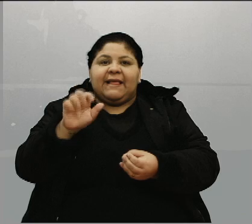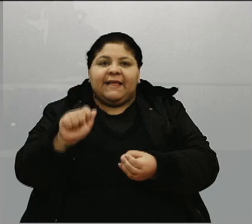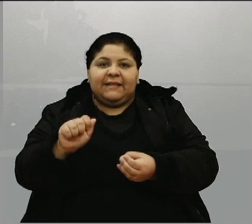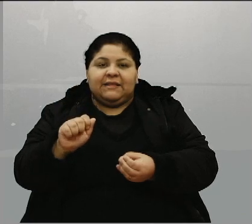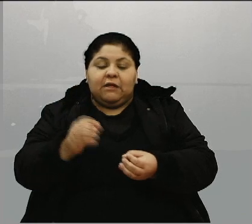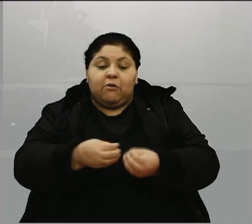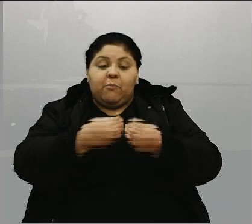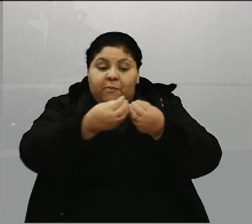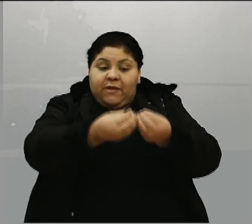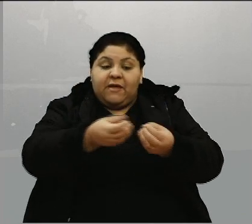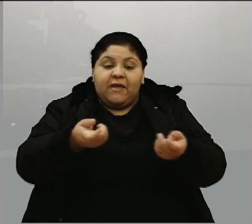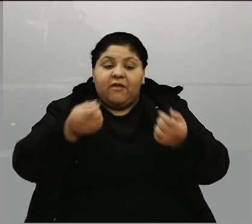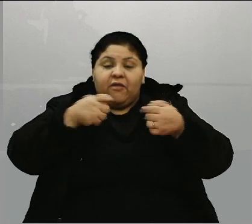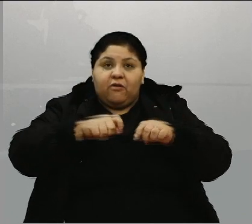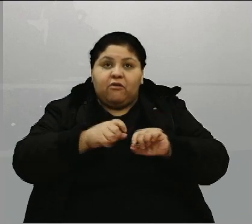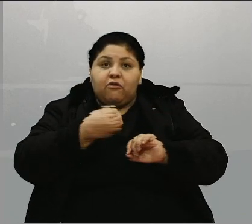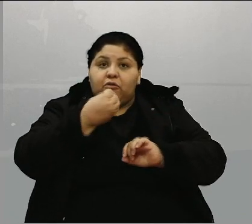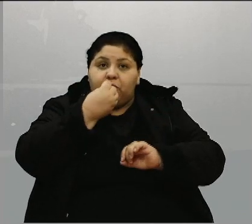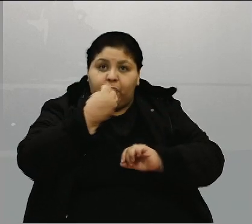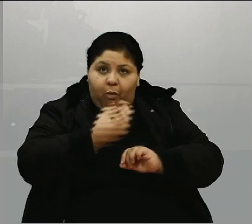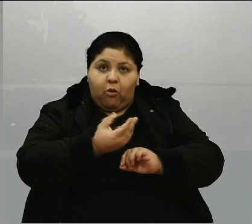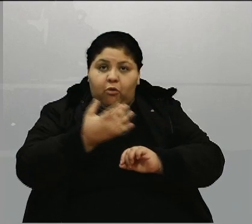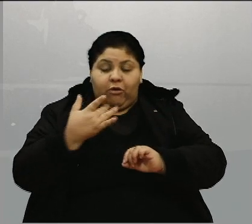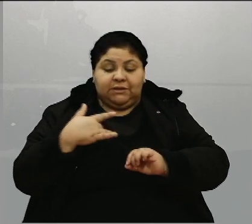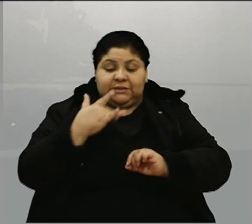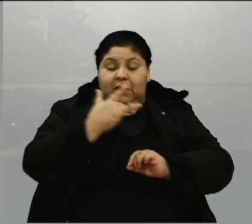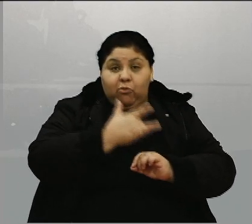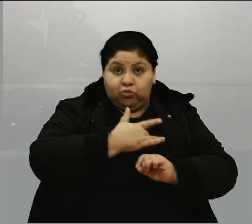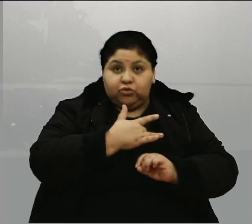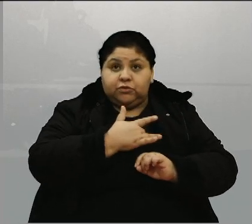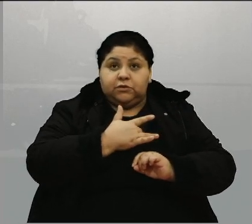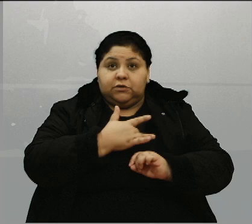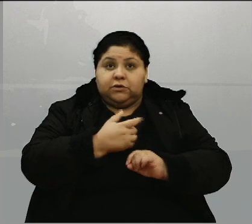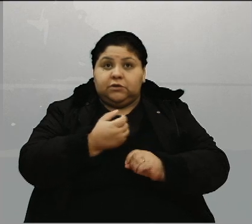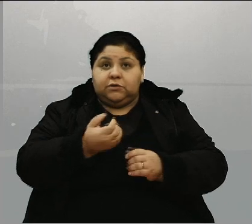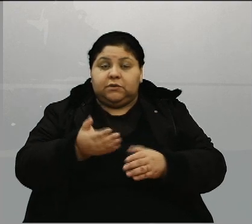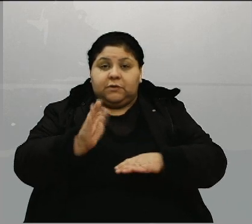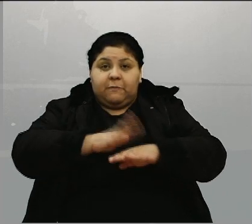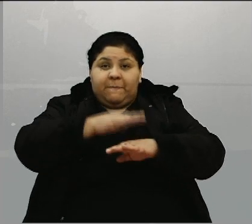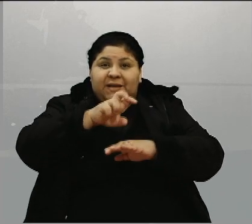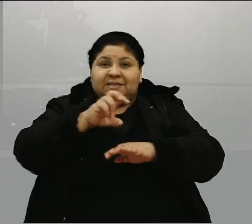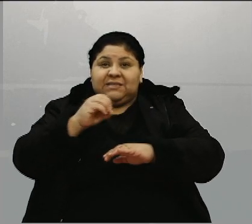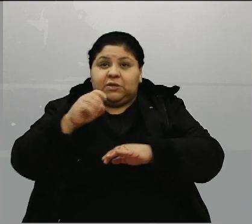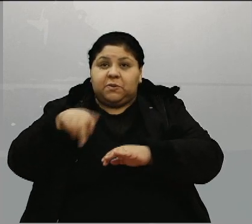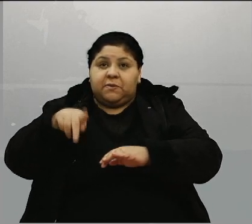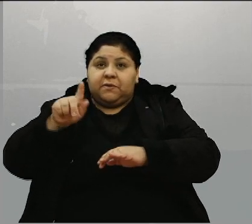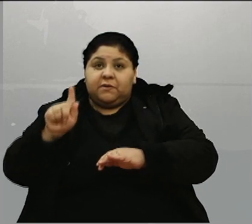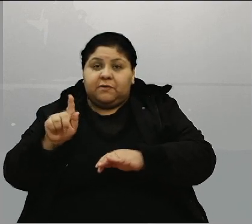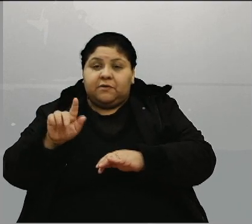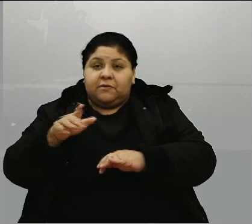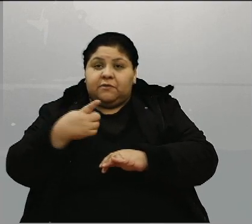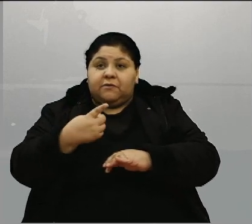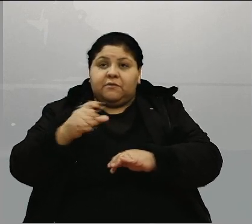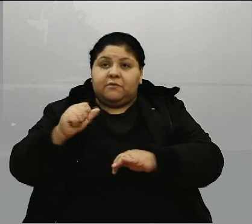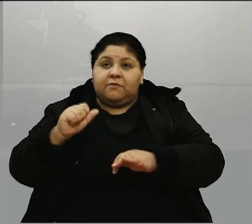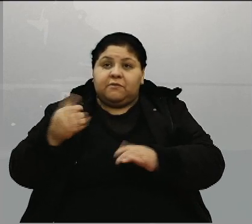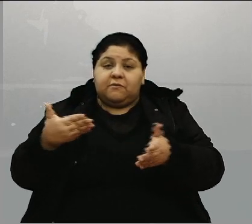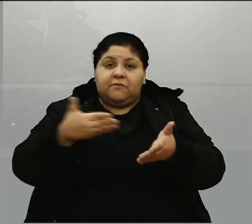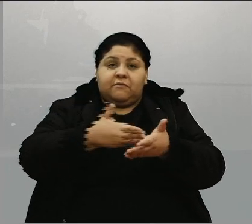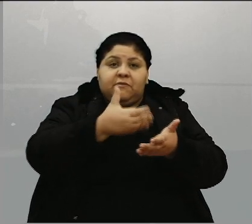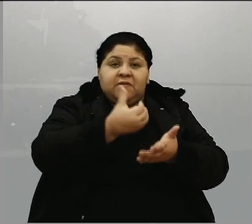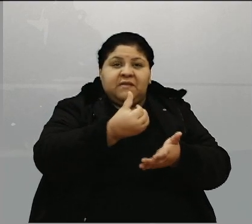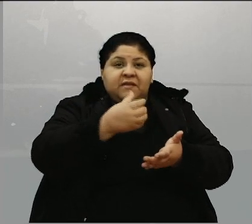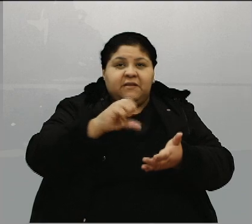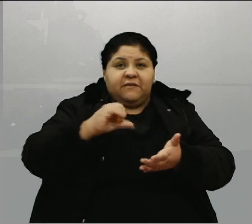doador é necessário estar em boas condições de saúde, pesar mais de 50 quilos, ter entre 18 e 69